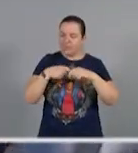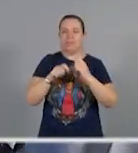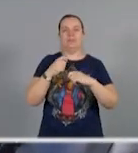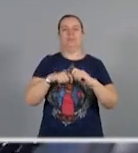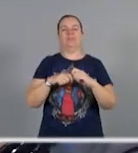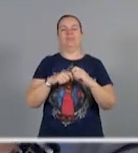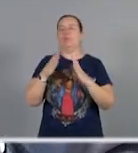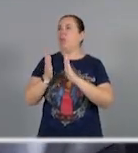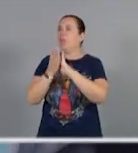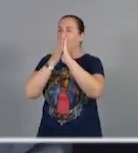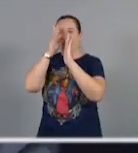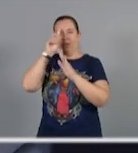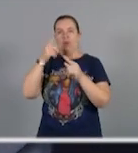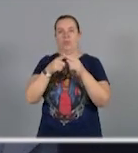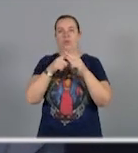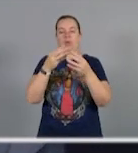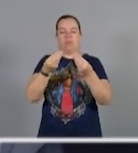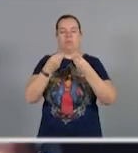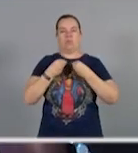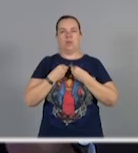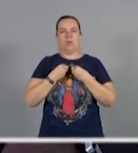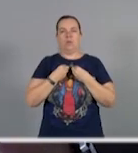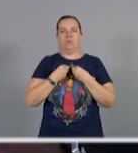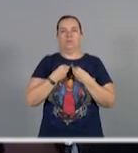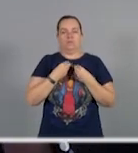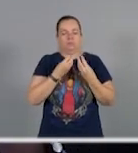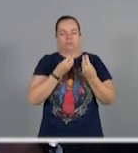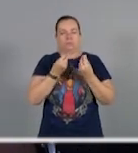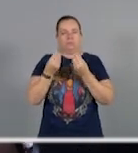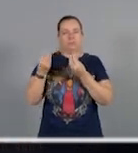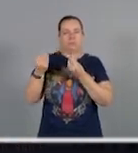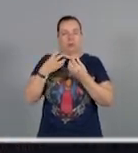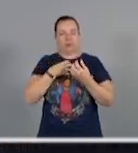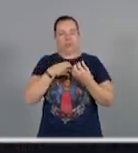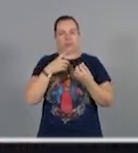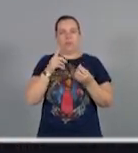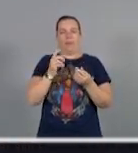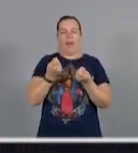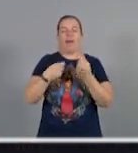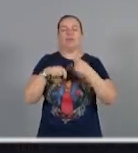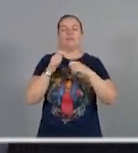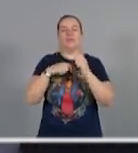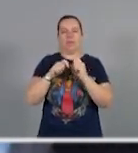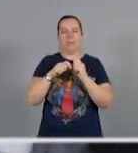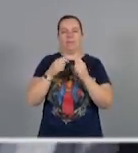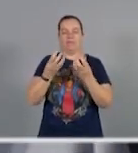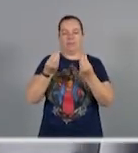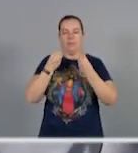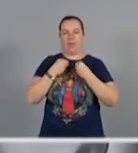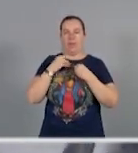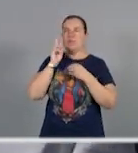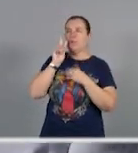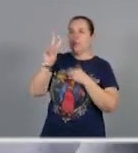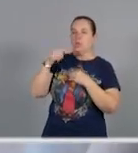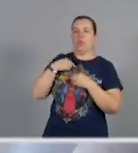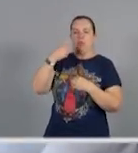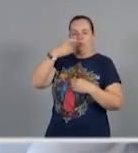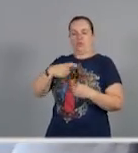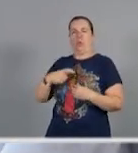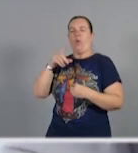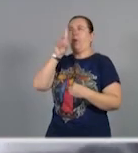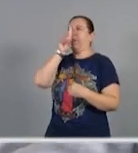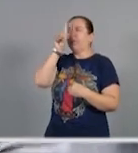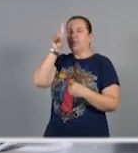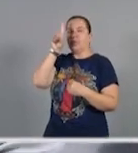Deus, porque isso me deu tinos administrativo. Me deu essa visão. Eu sou o que sou, pela graça